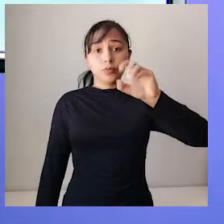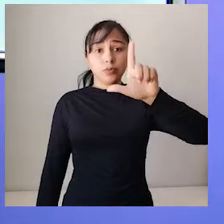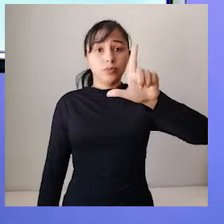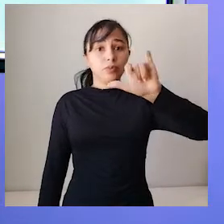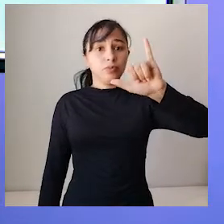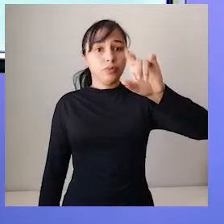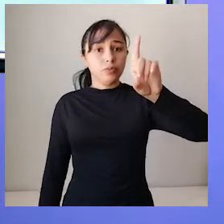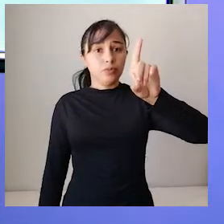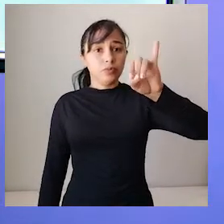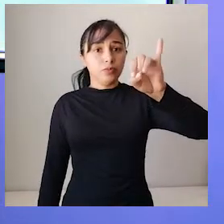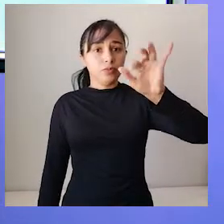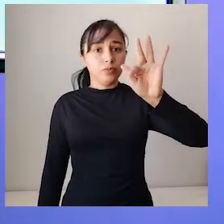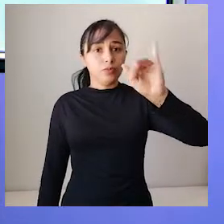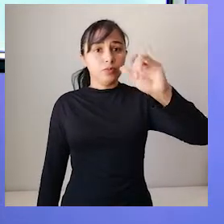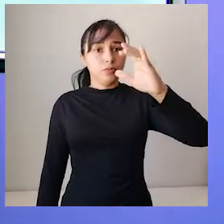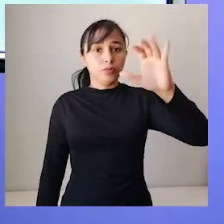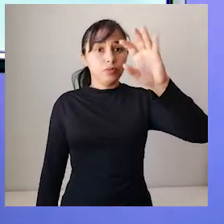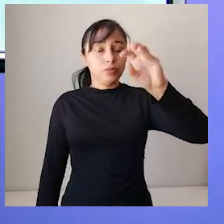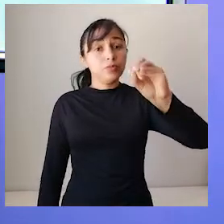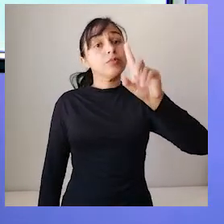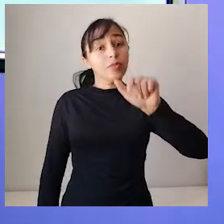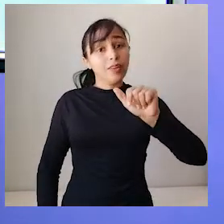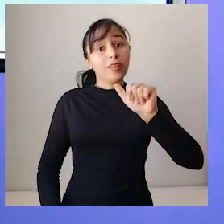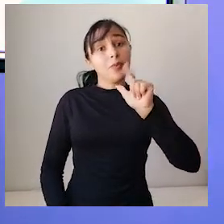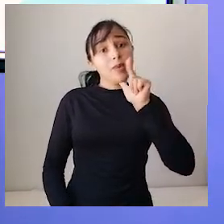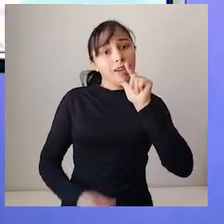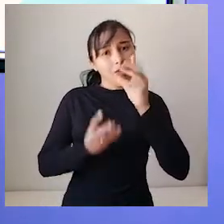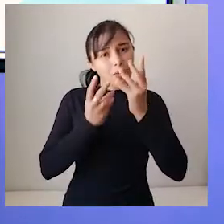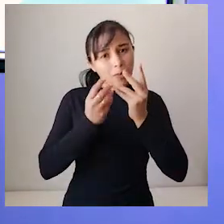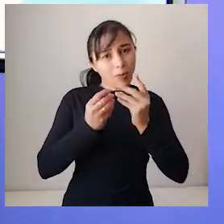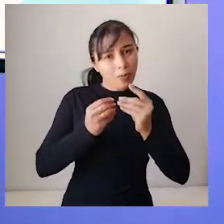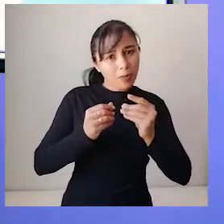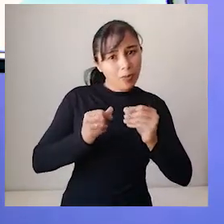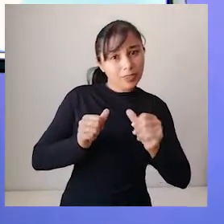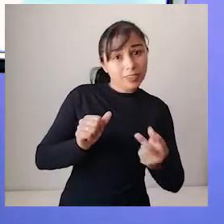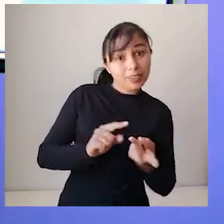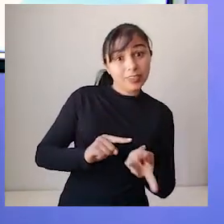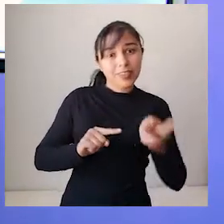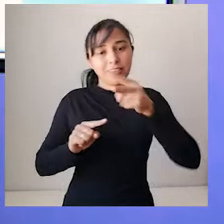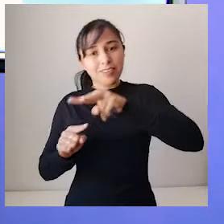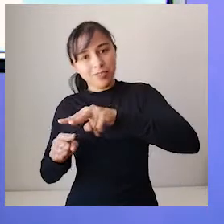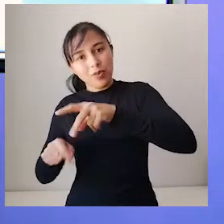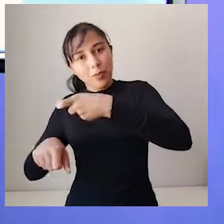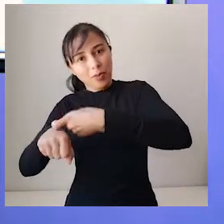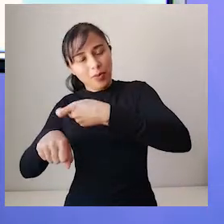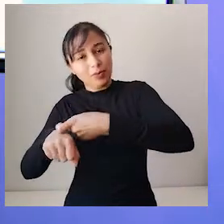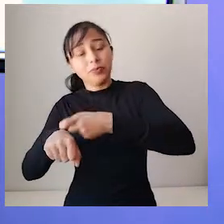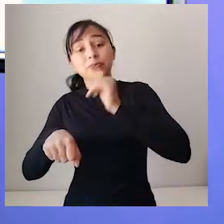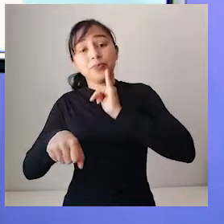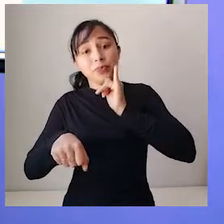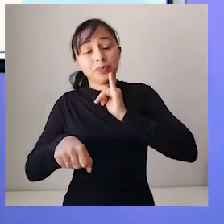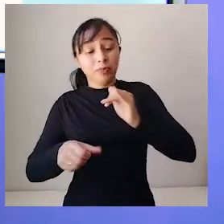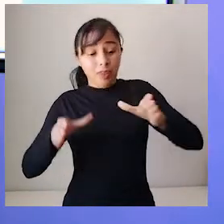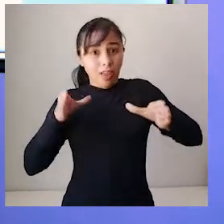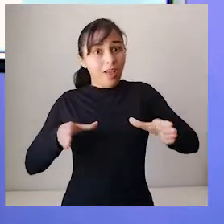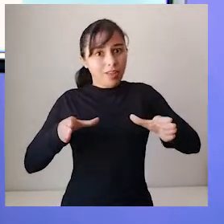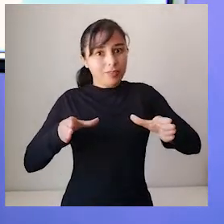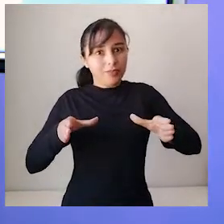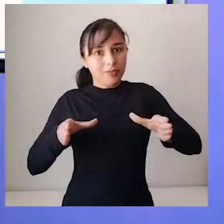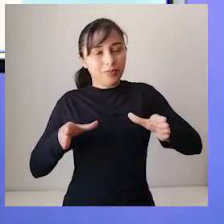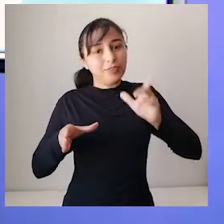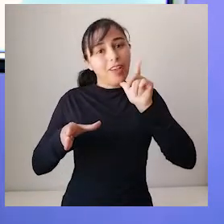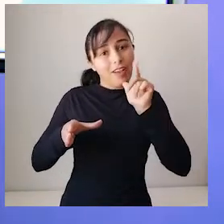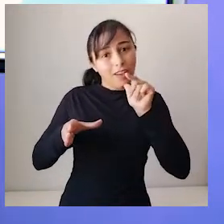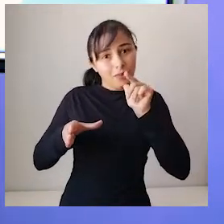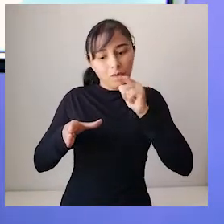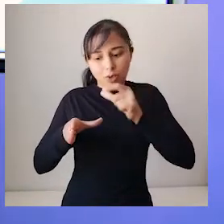de um líquido em um sólido. É quando a gente coloca uma forminha cheia de água no congelador